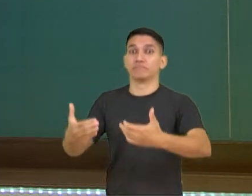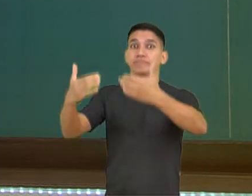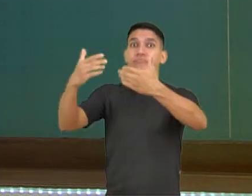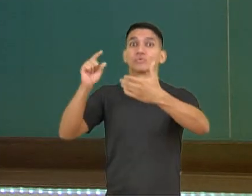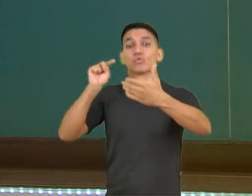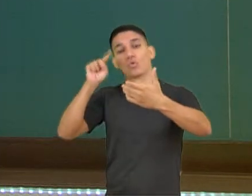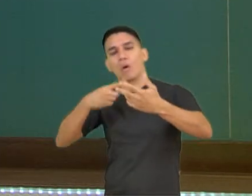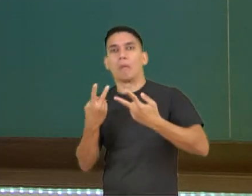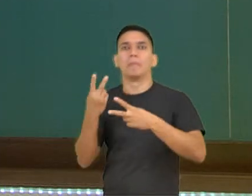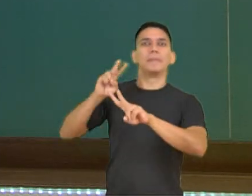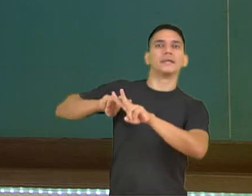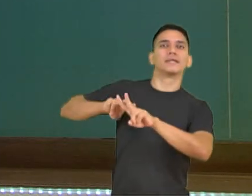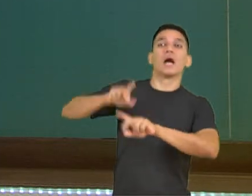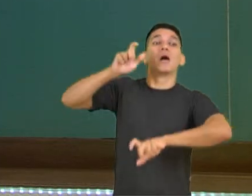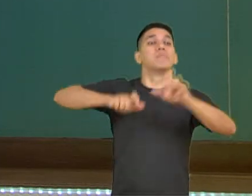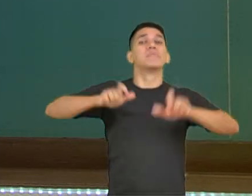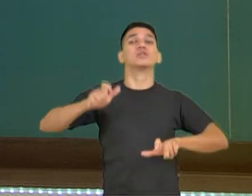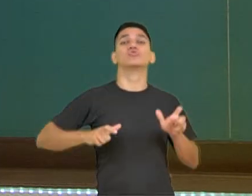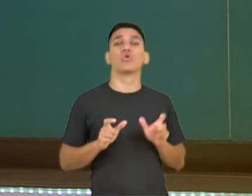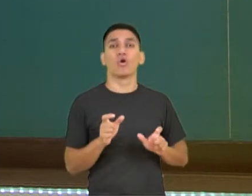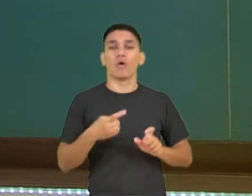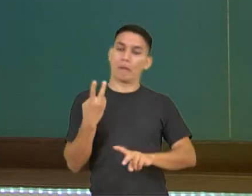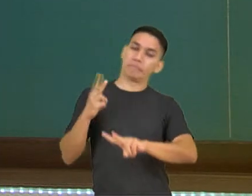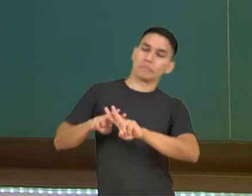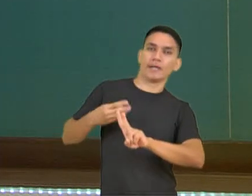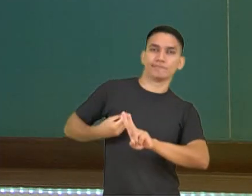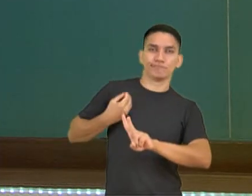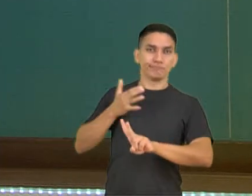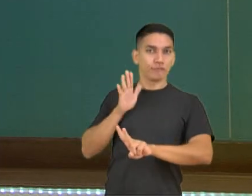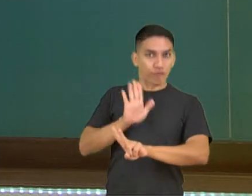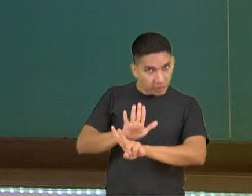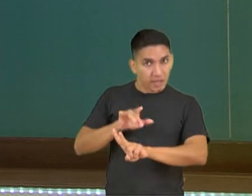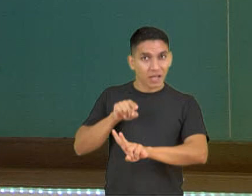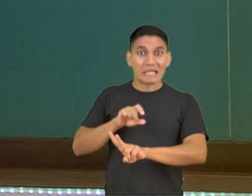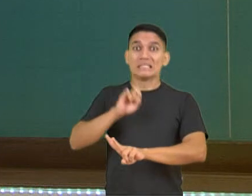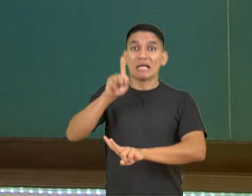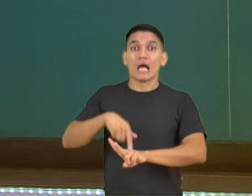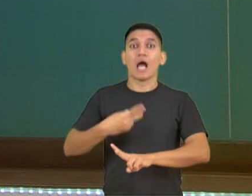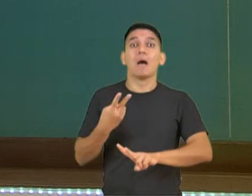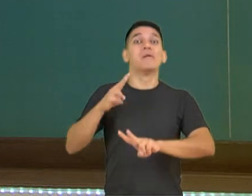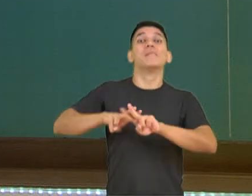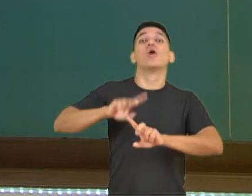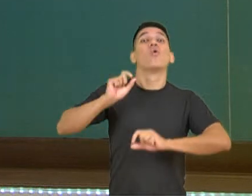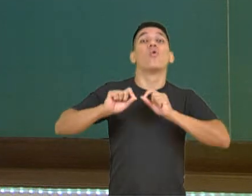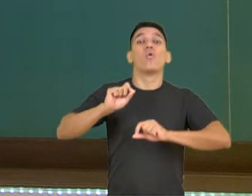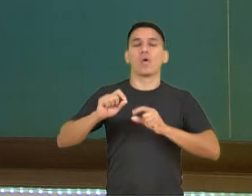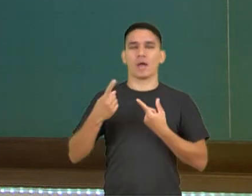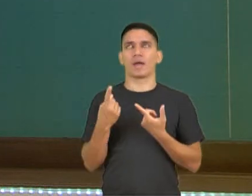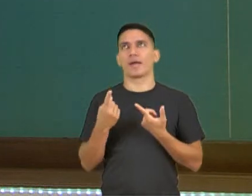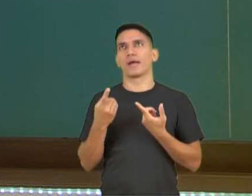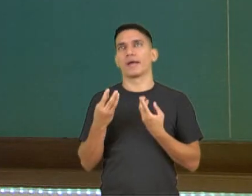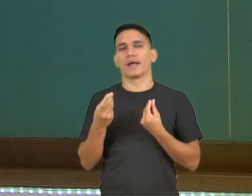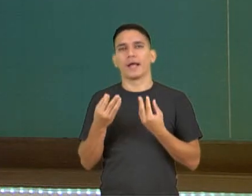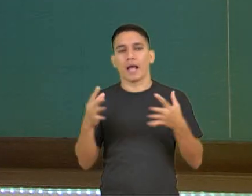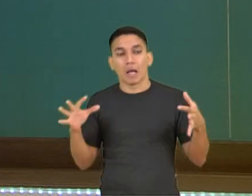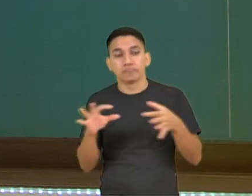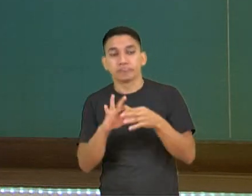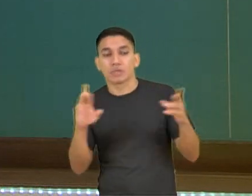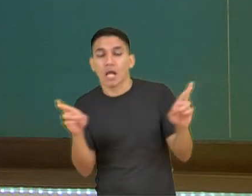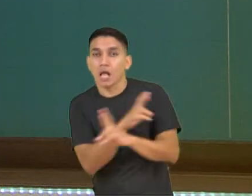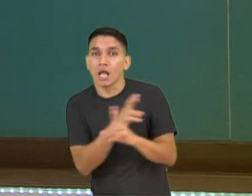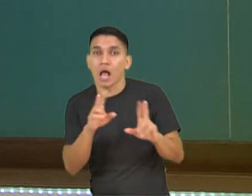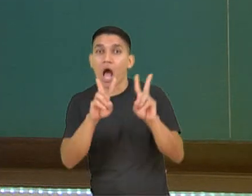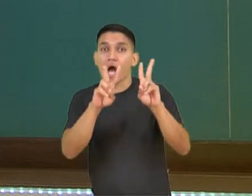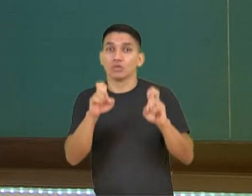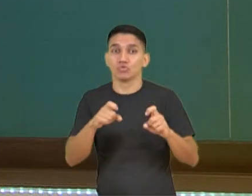prisão, onde as pessoas ficavam presas, as pessoas que eram principalmente prisioneiros ligados a